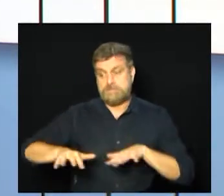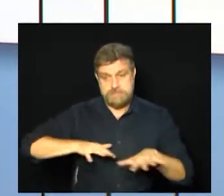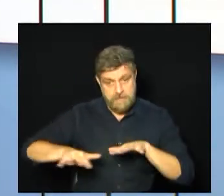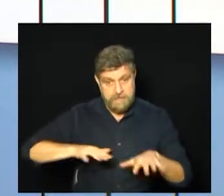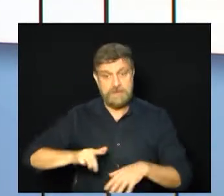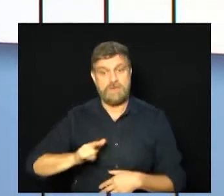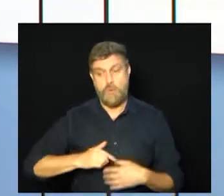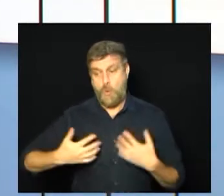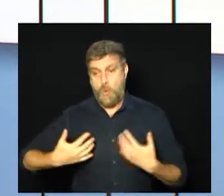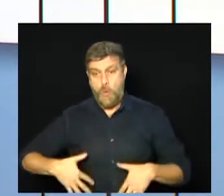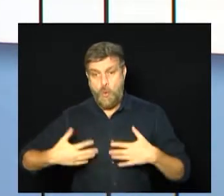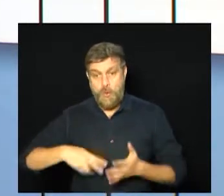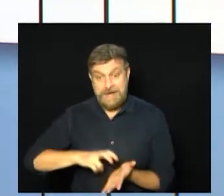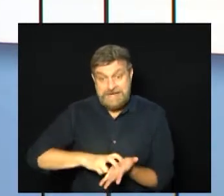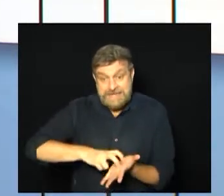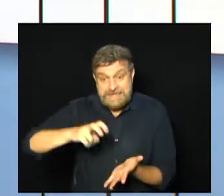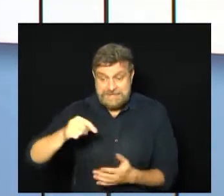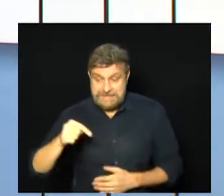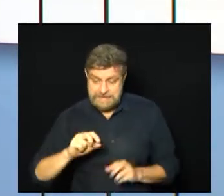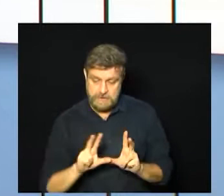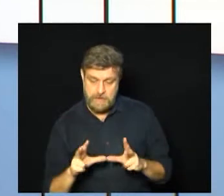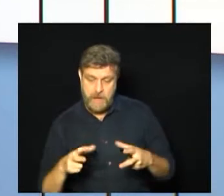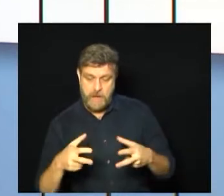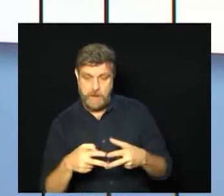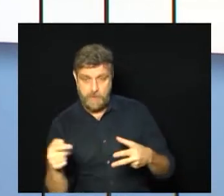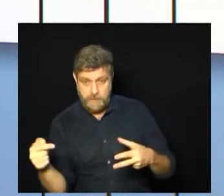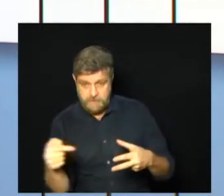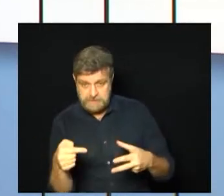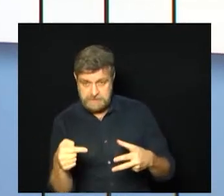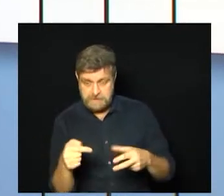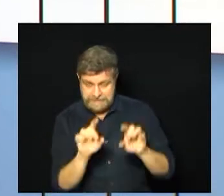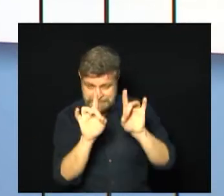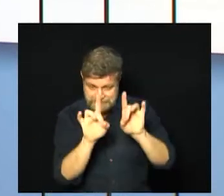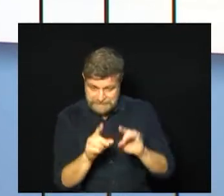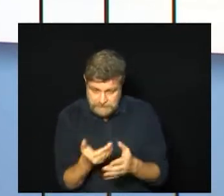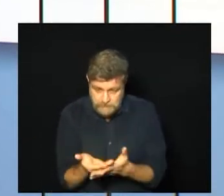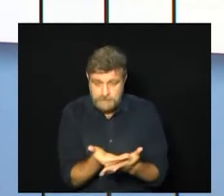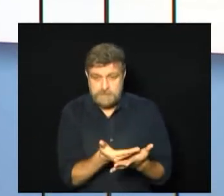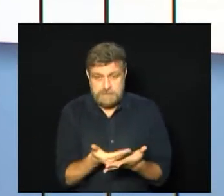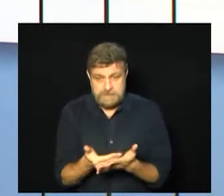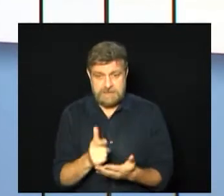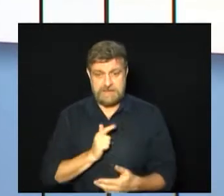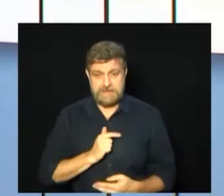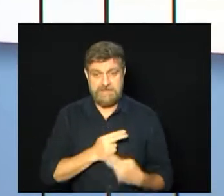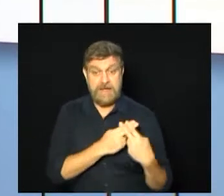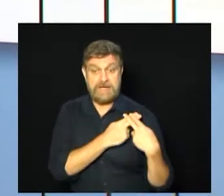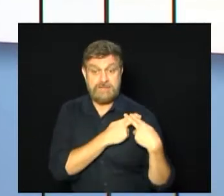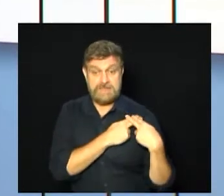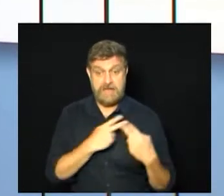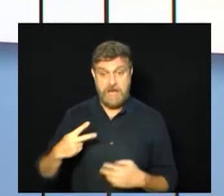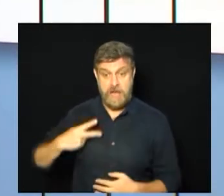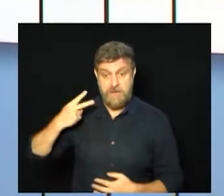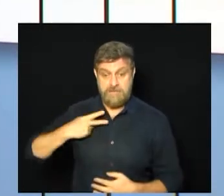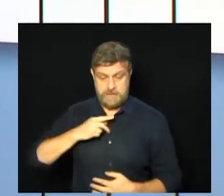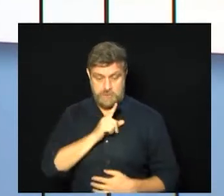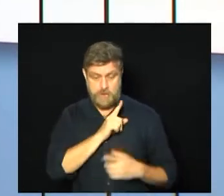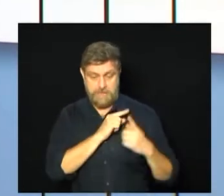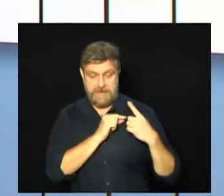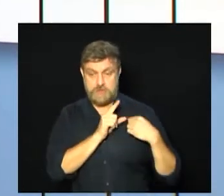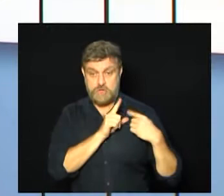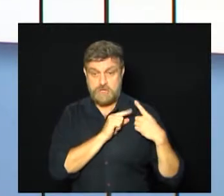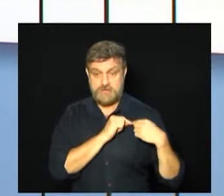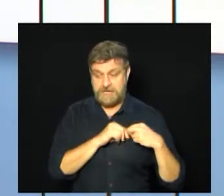cedo a gente teve a reunião da Comissão Especial de Estudos, que é presidida pelo vereador Major Jaime,